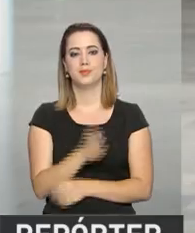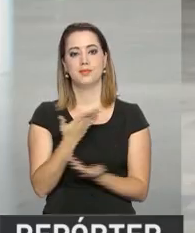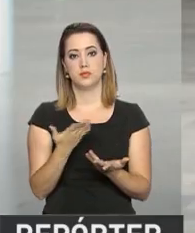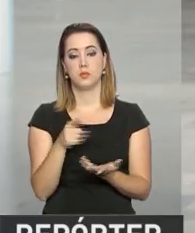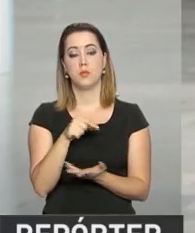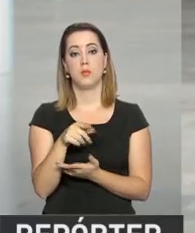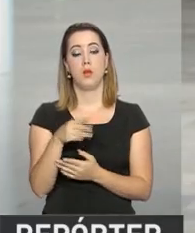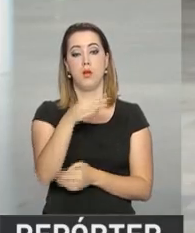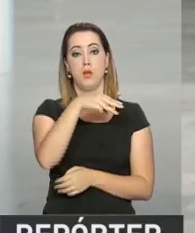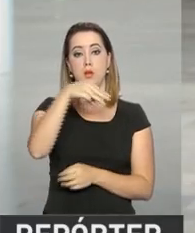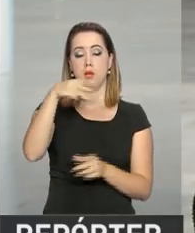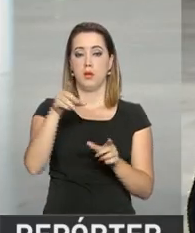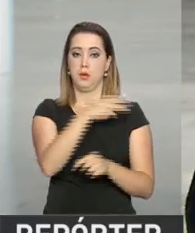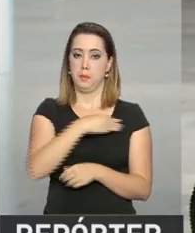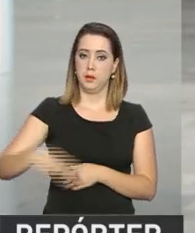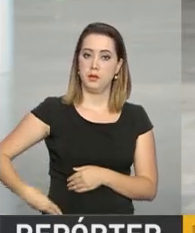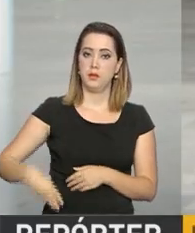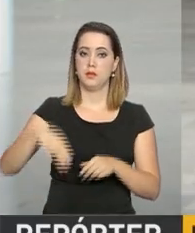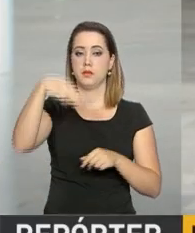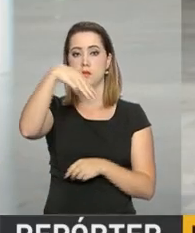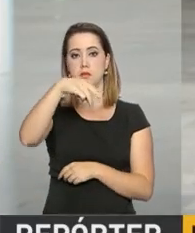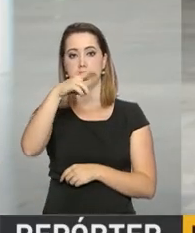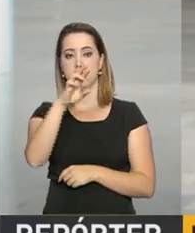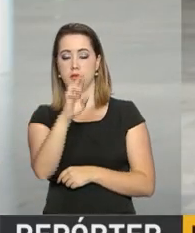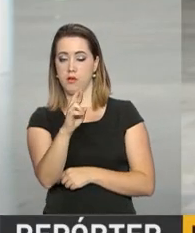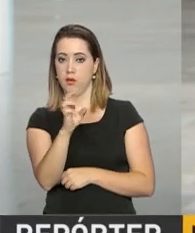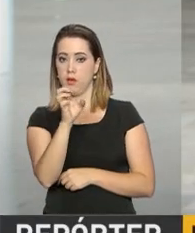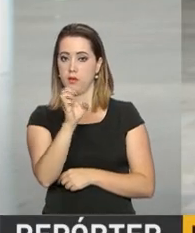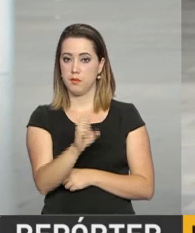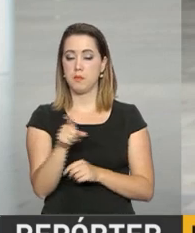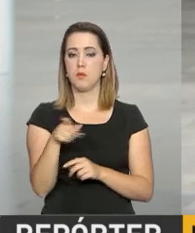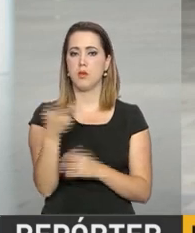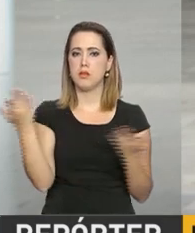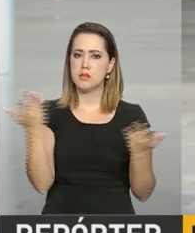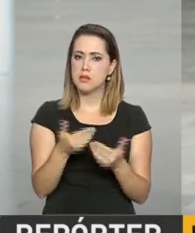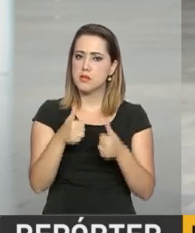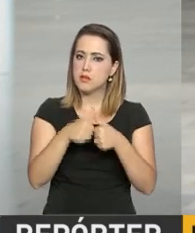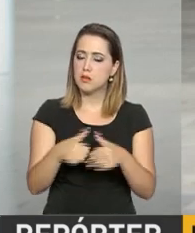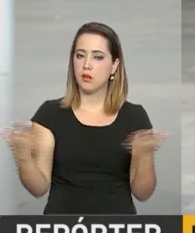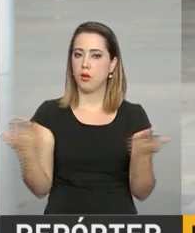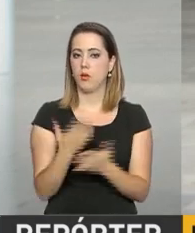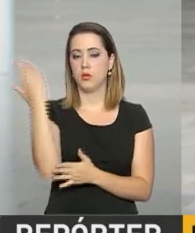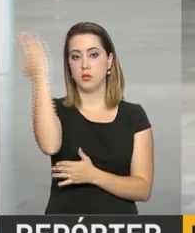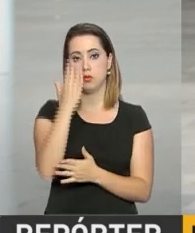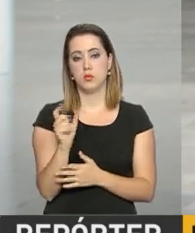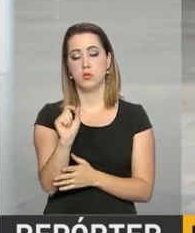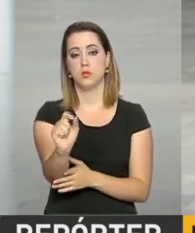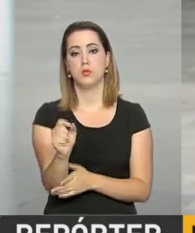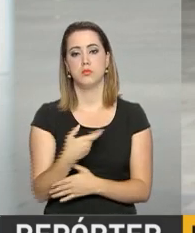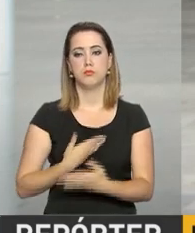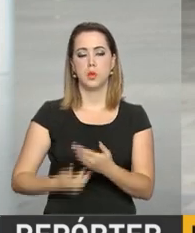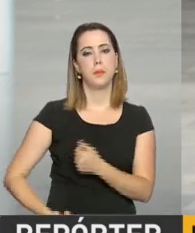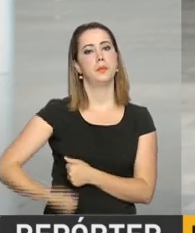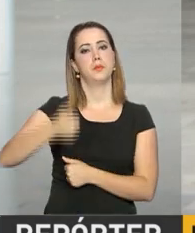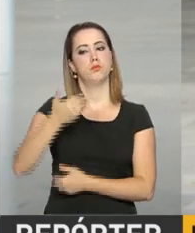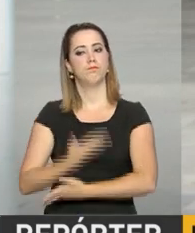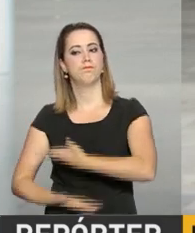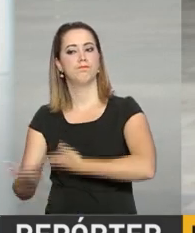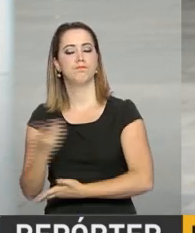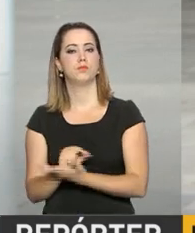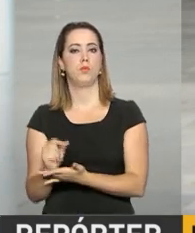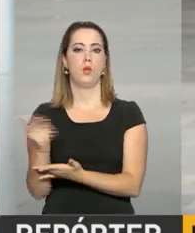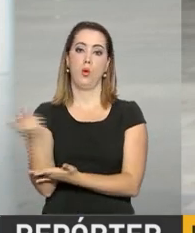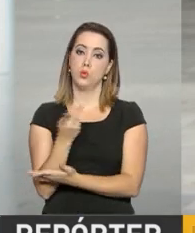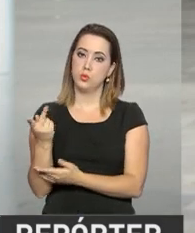a ministra das relações exteriores da Argentina Susana malcorra está no Brasil para tentar aumentar o fluxo de comércio de investimentos